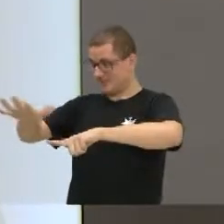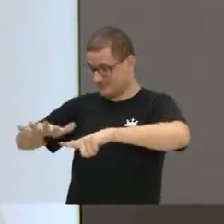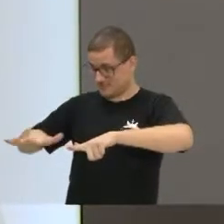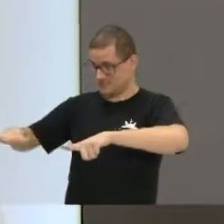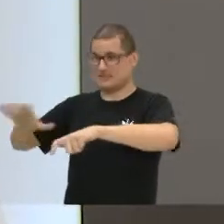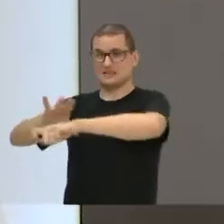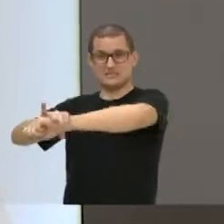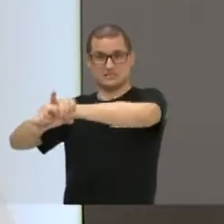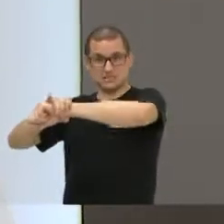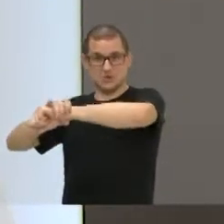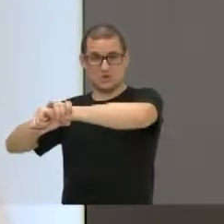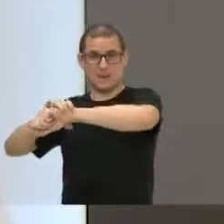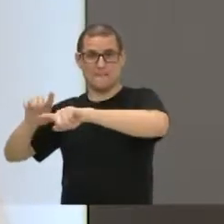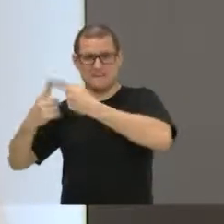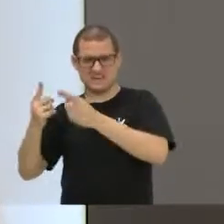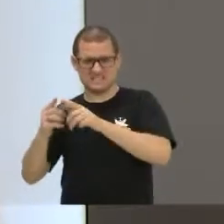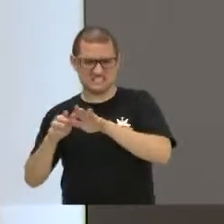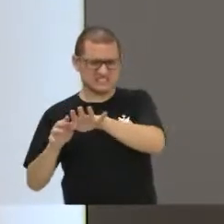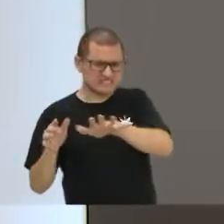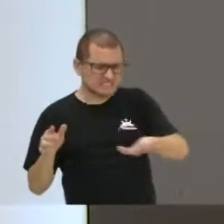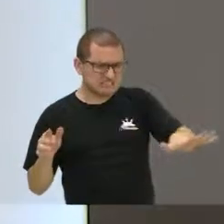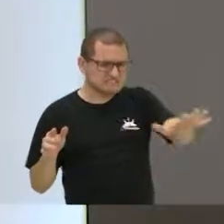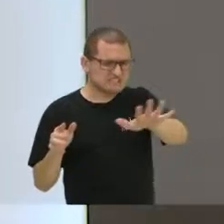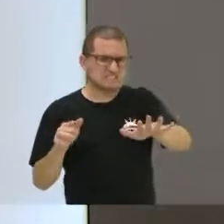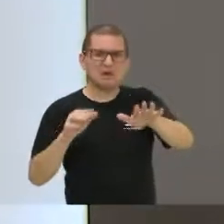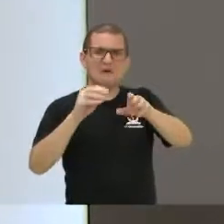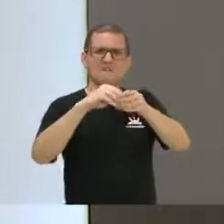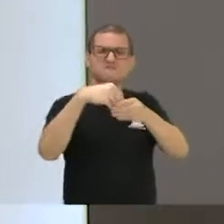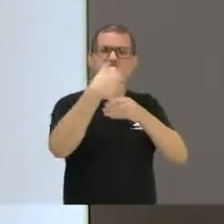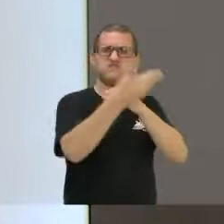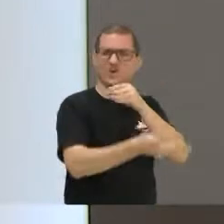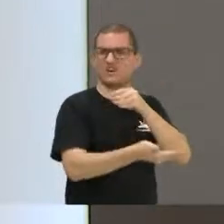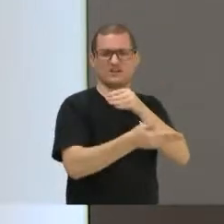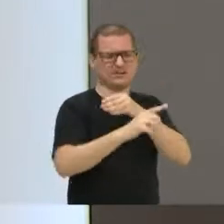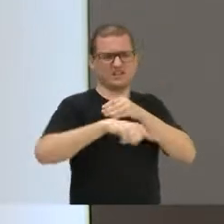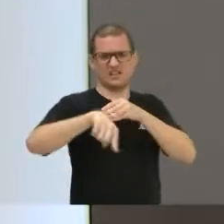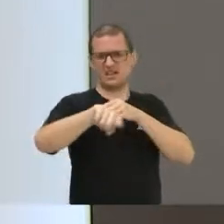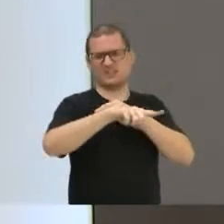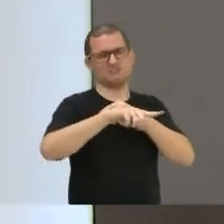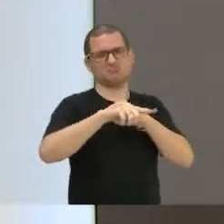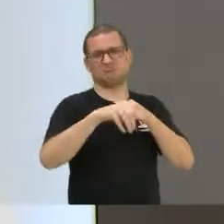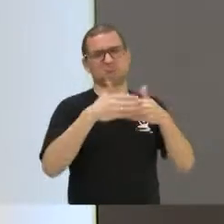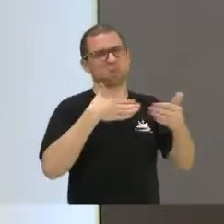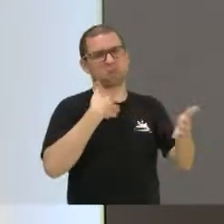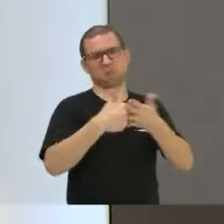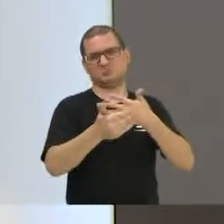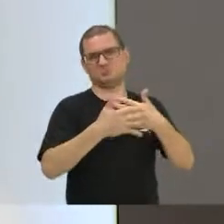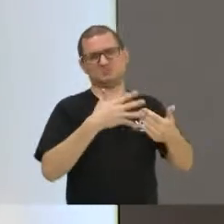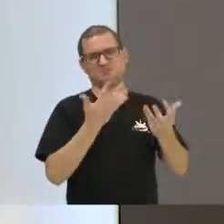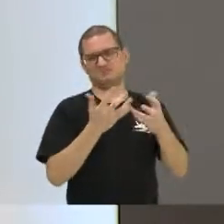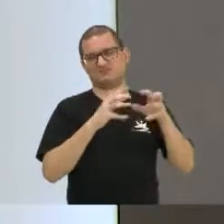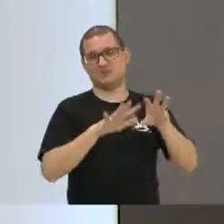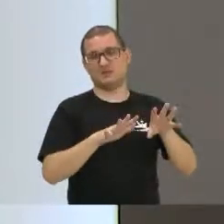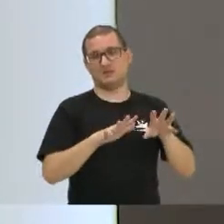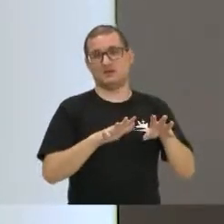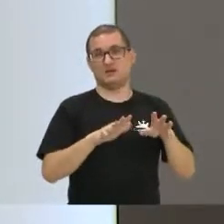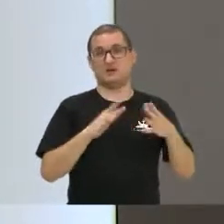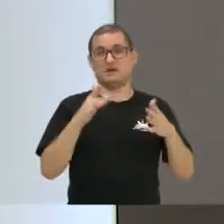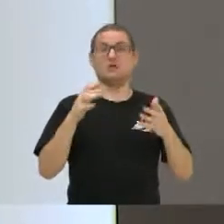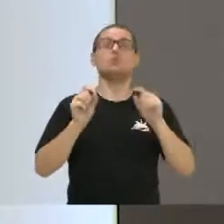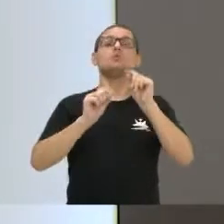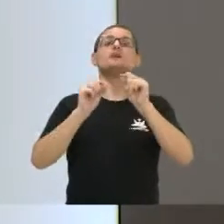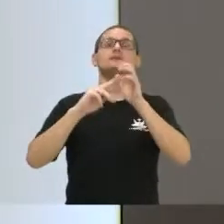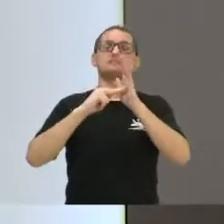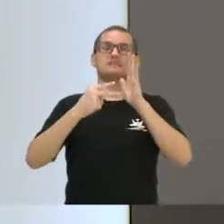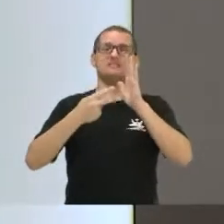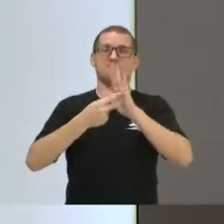parte e inclusive da igreja que não ser a medida os cristãos de qualidade